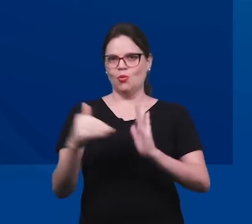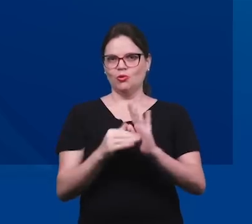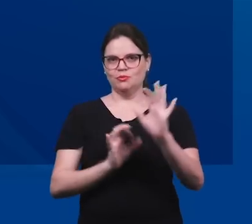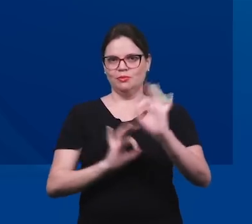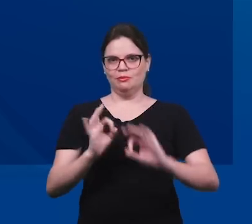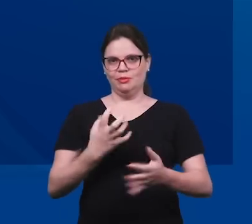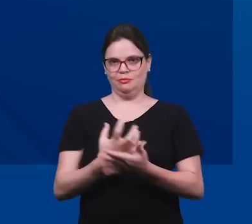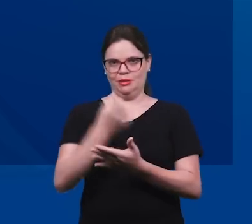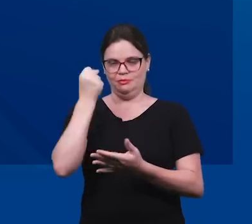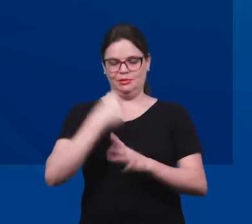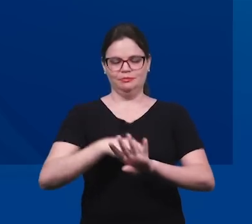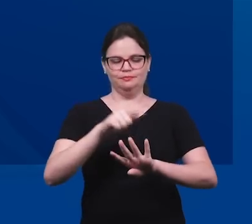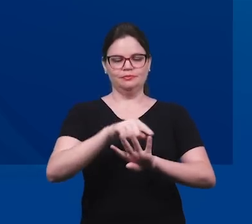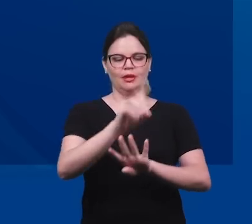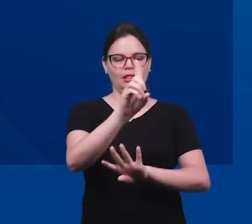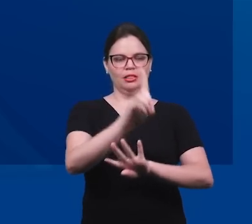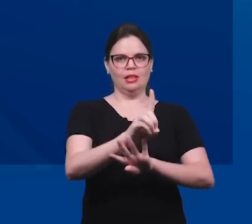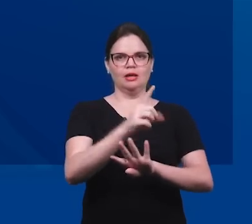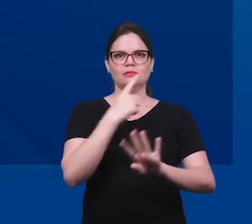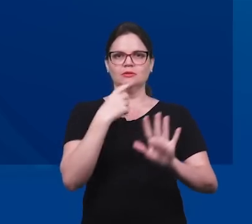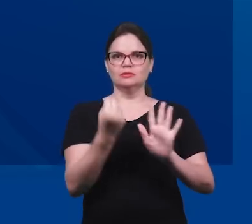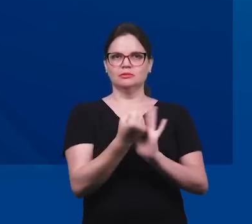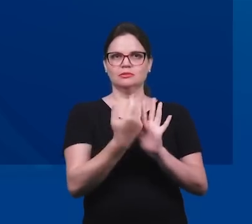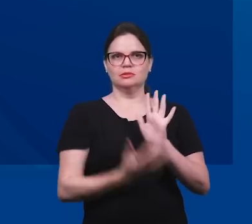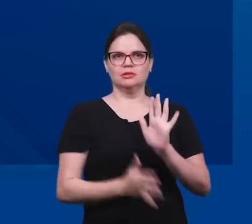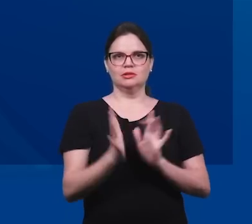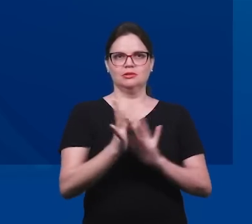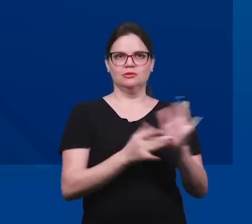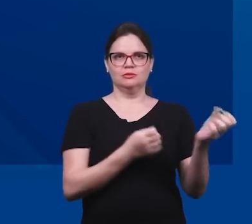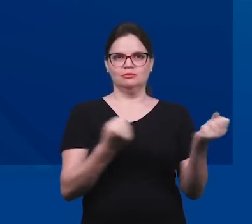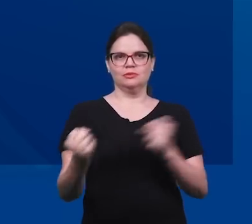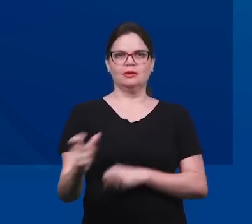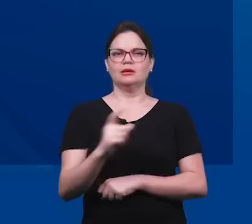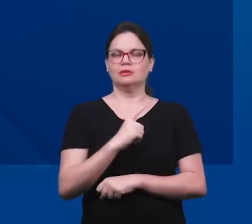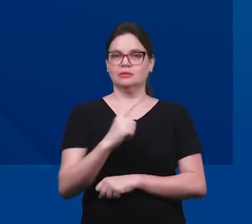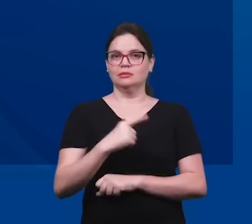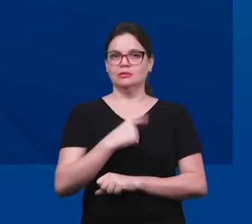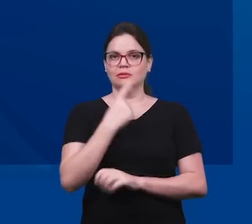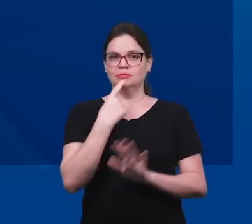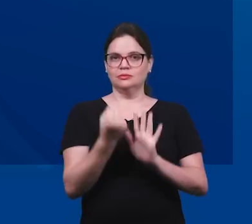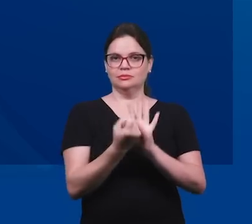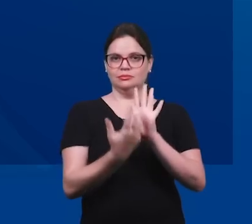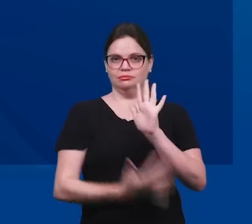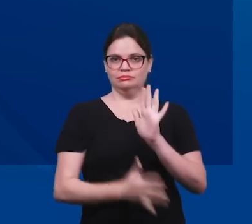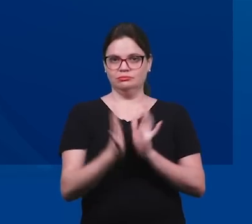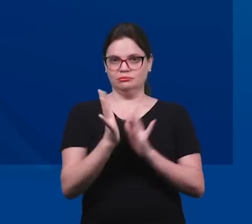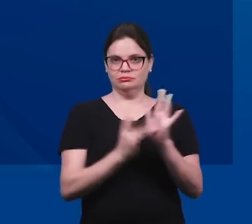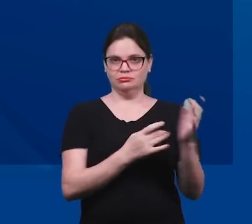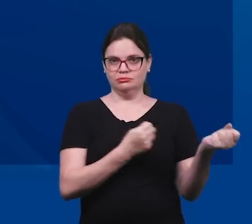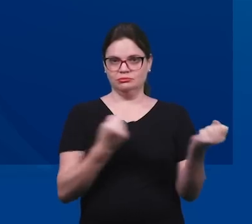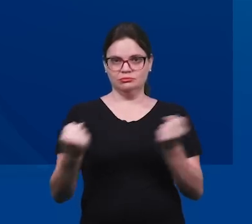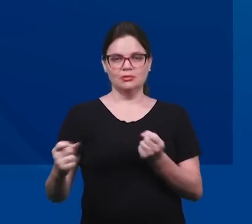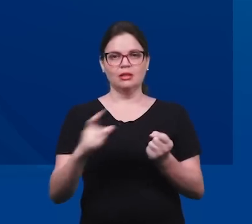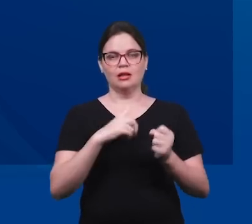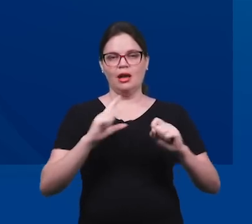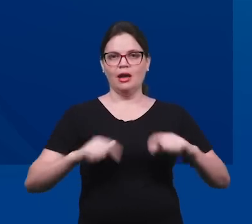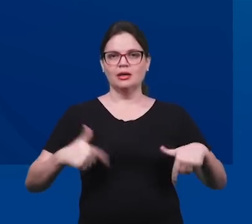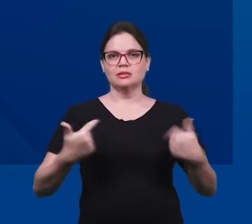Respondendo a letra D, que fala sobre o poder do sangue de Jesus, o poder do sangue de Jesus é a ação do Espírito